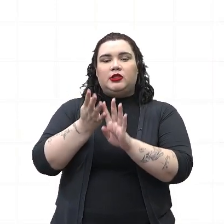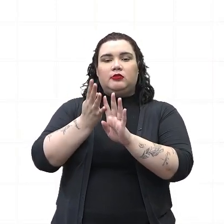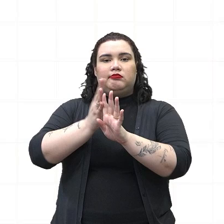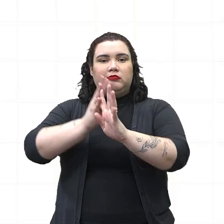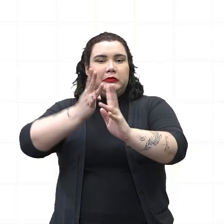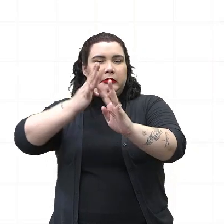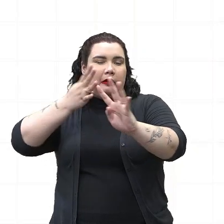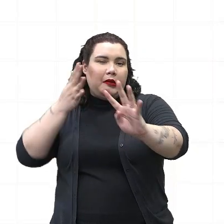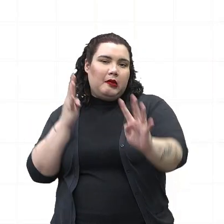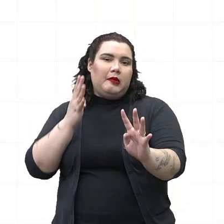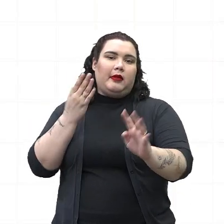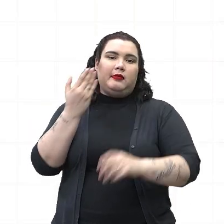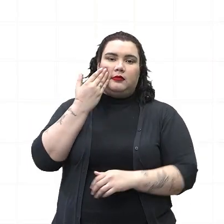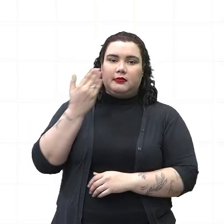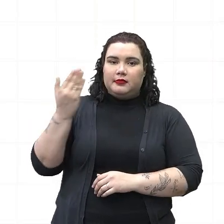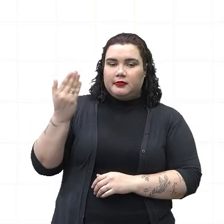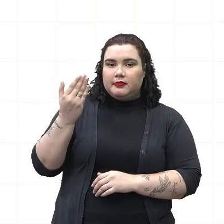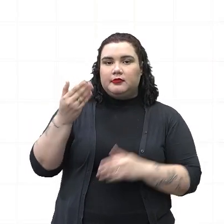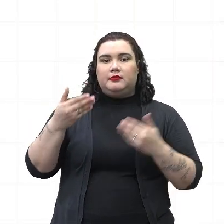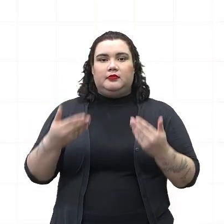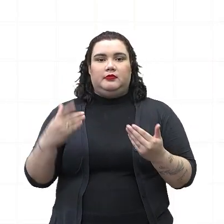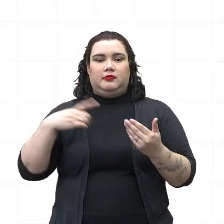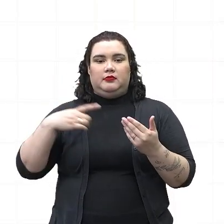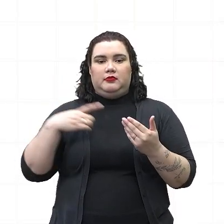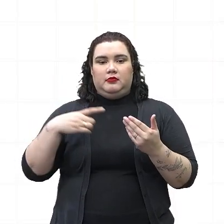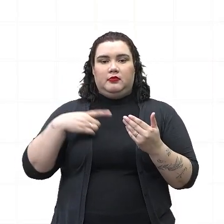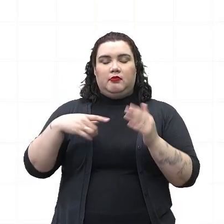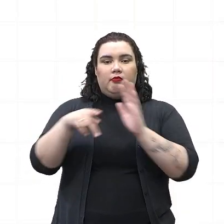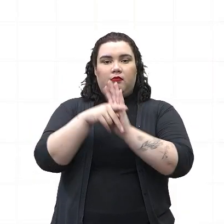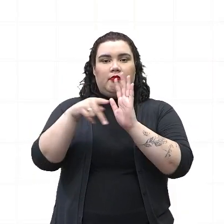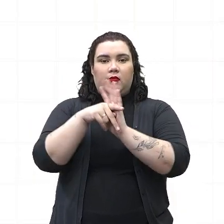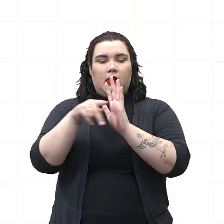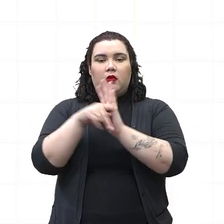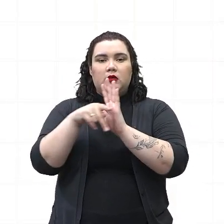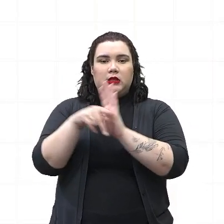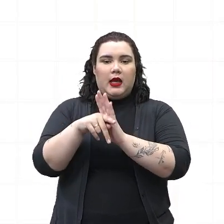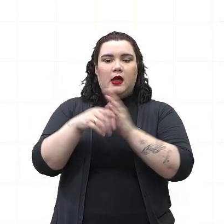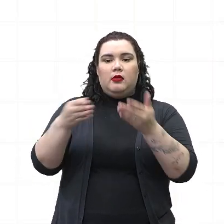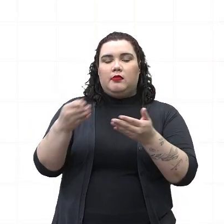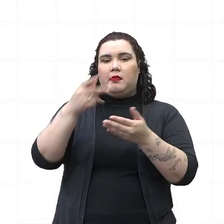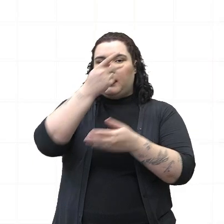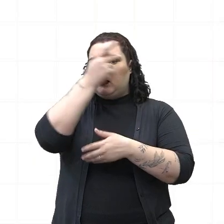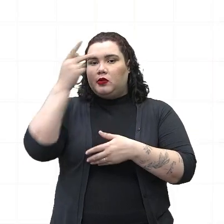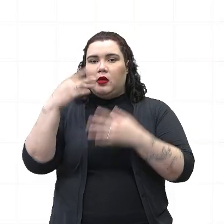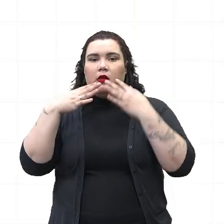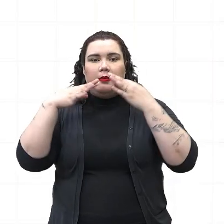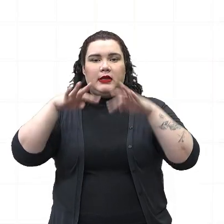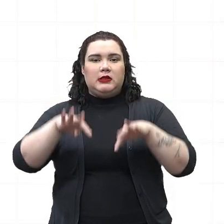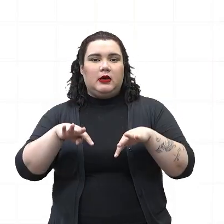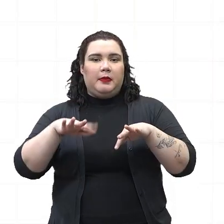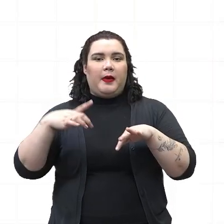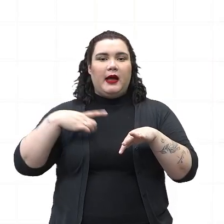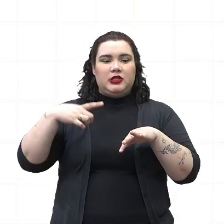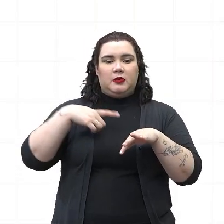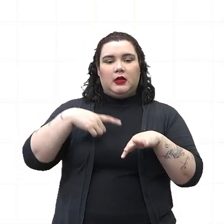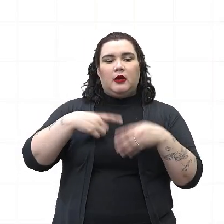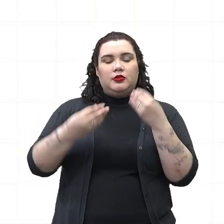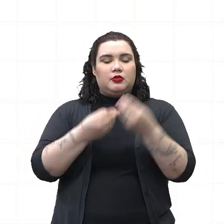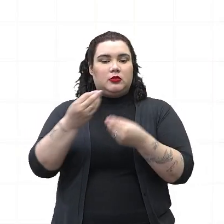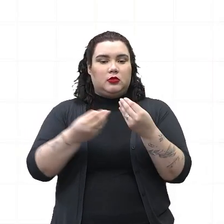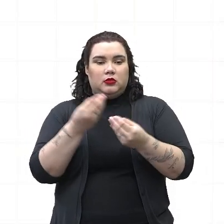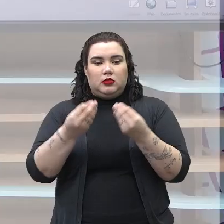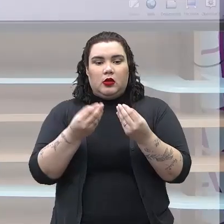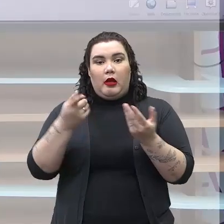departamentos de pessoas que estão procurando emprego, né? Cenas como essa aí são muito comuns, cenas como essa aí são